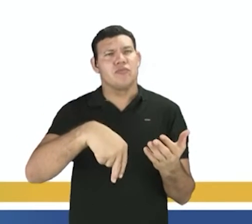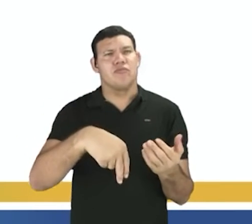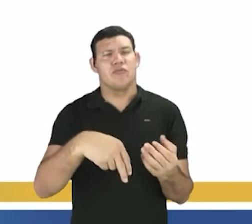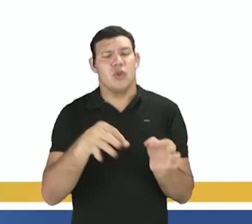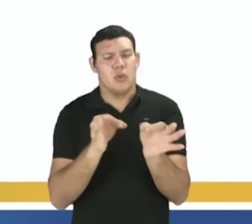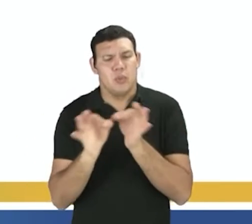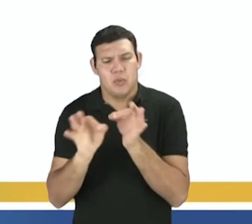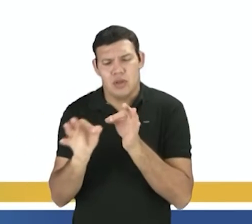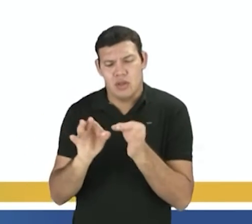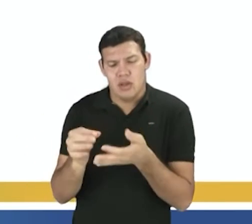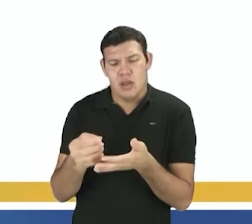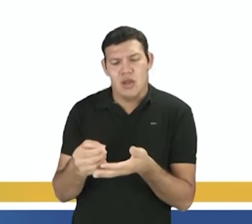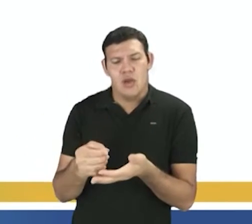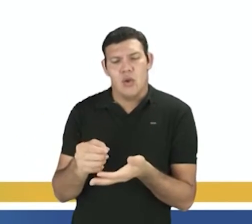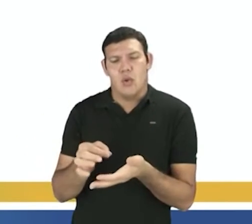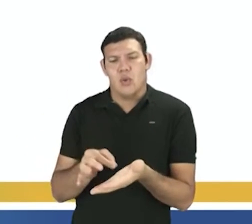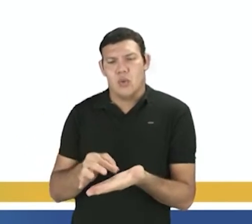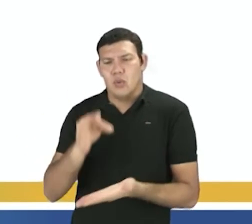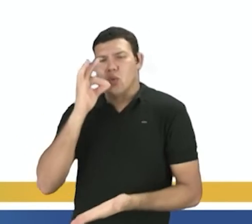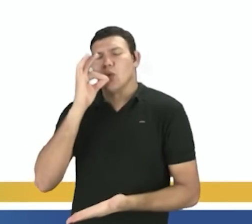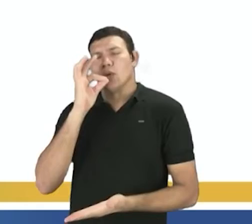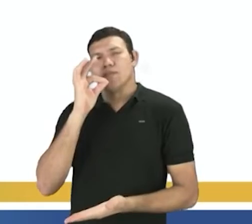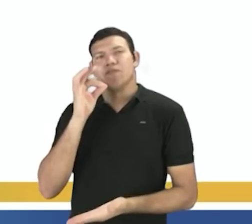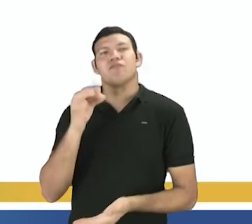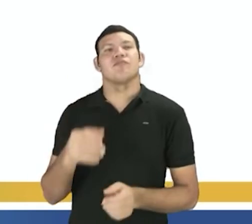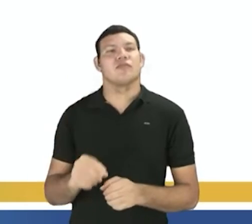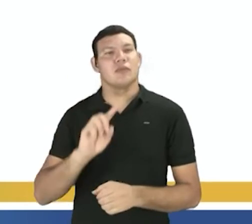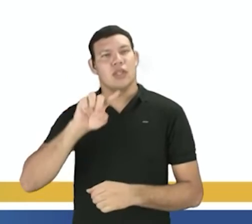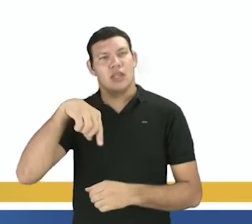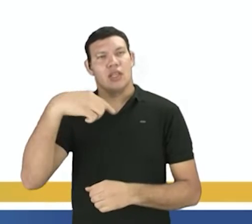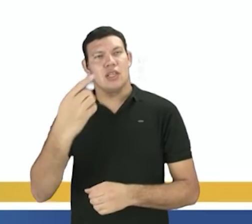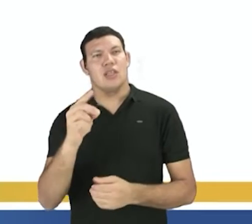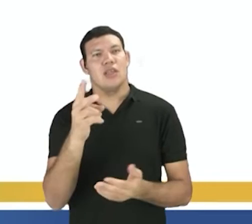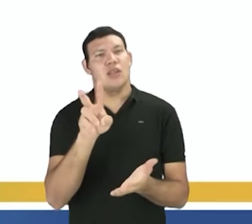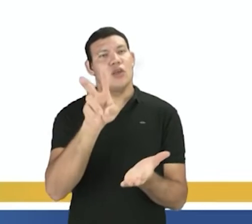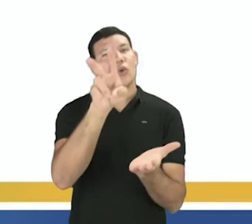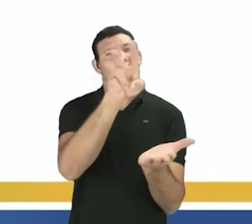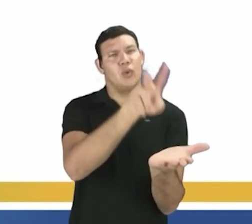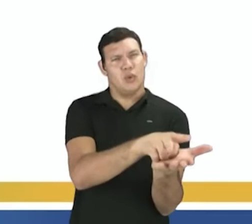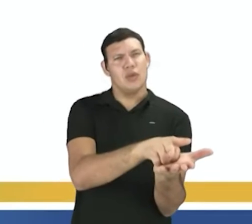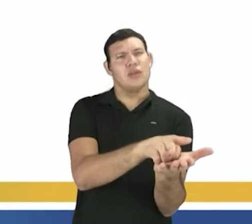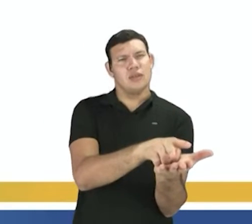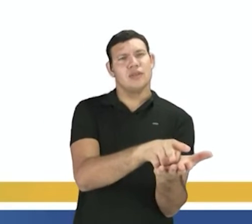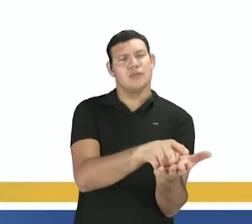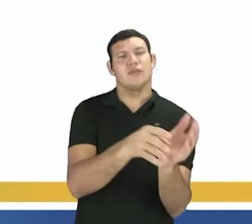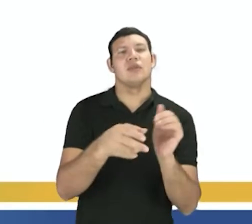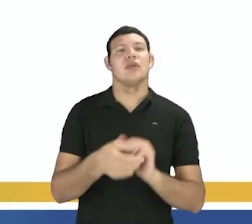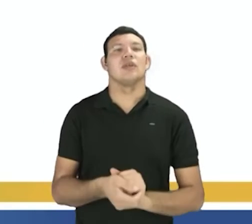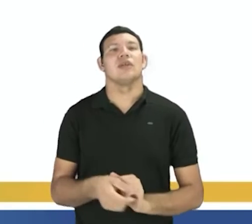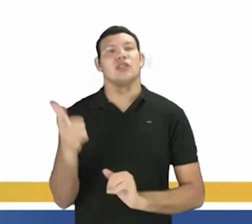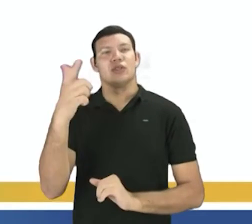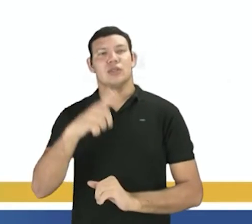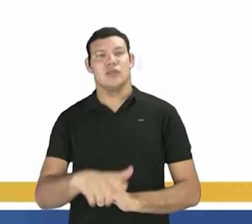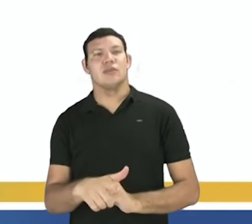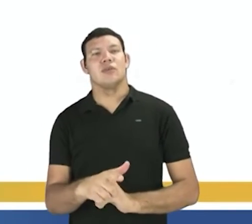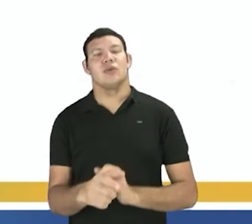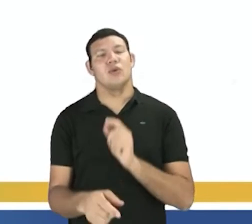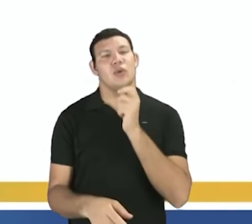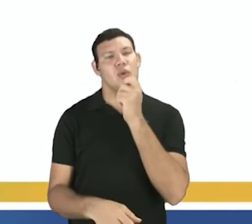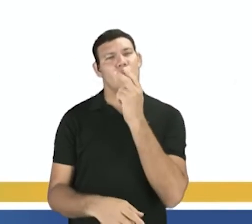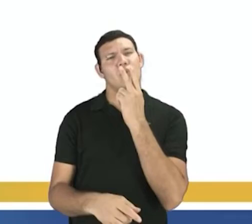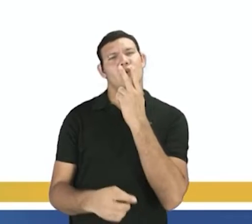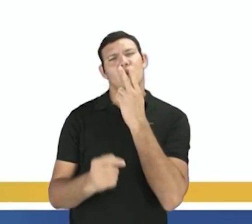mesmo preparei, depois me deitei novamente. Acendi o cigarro e fiquei pensando.